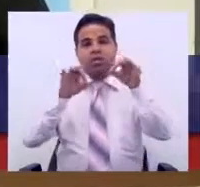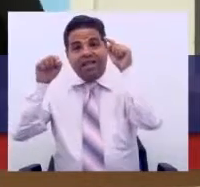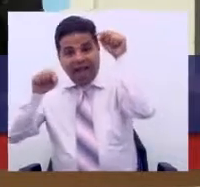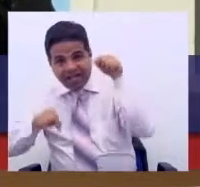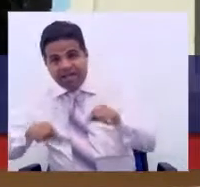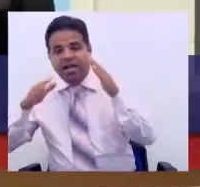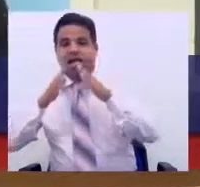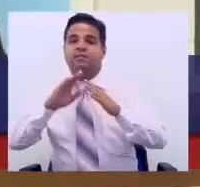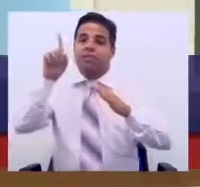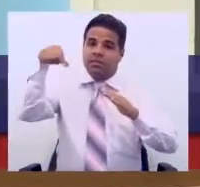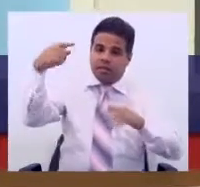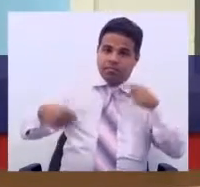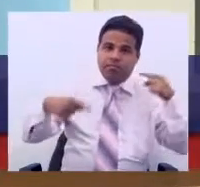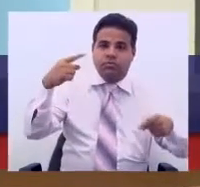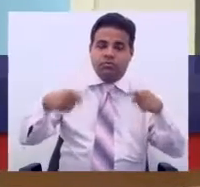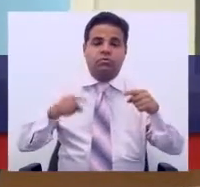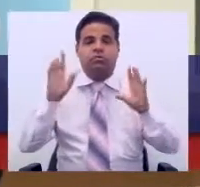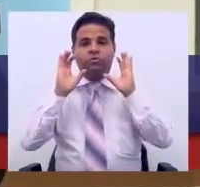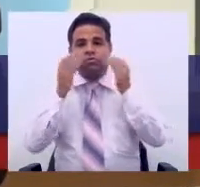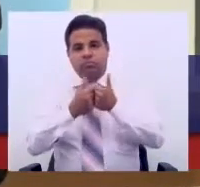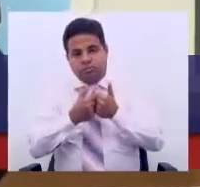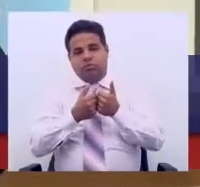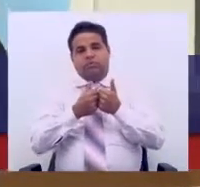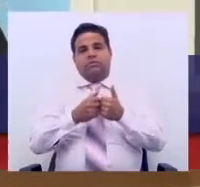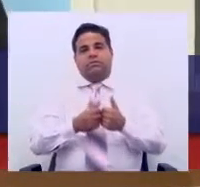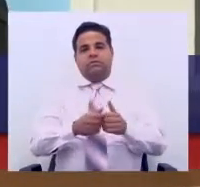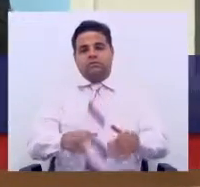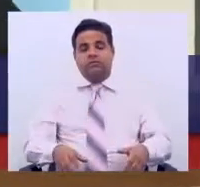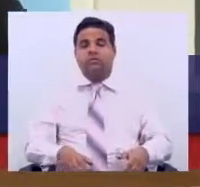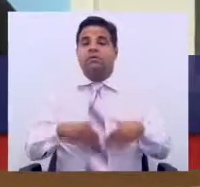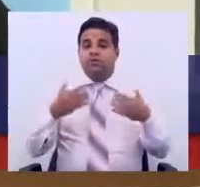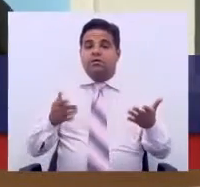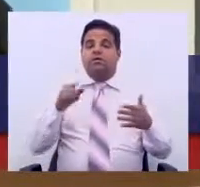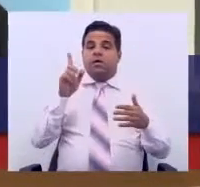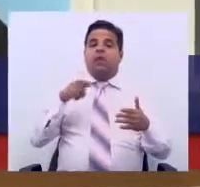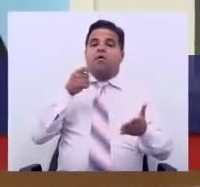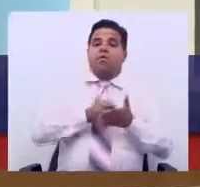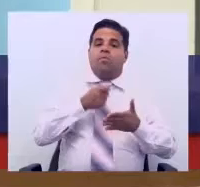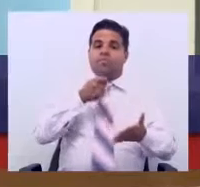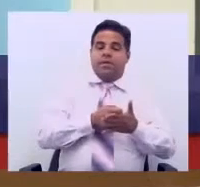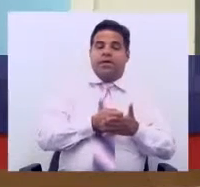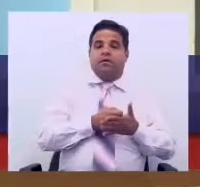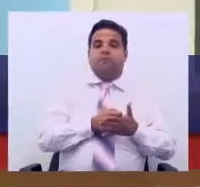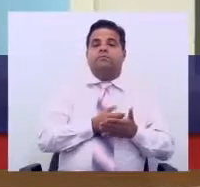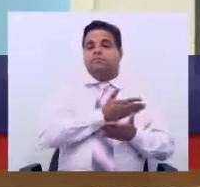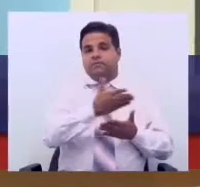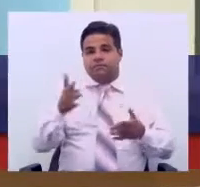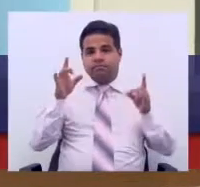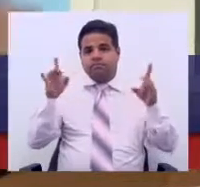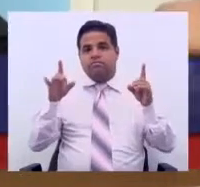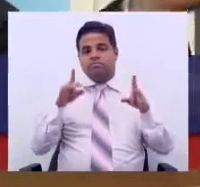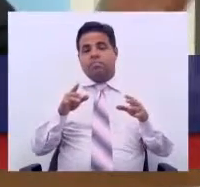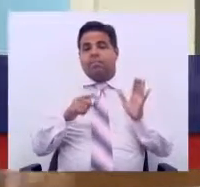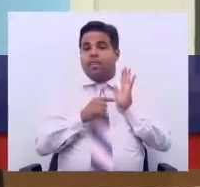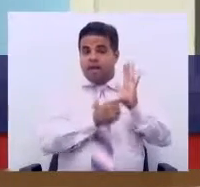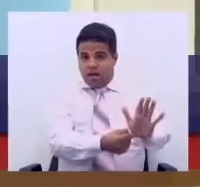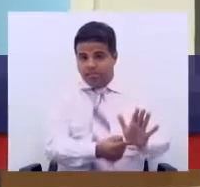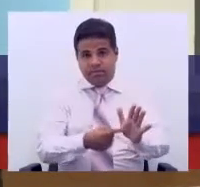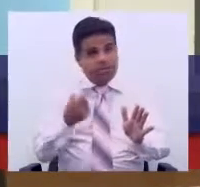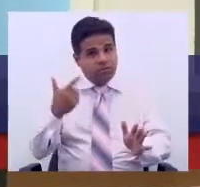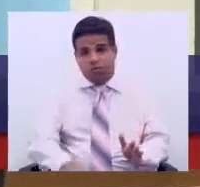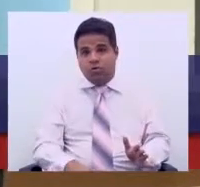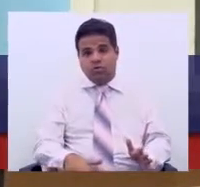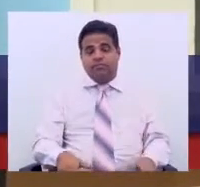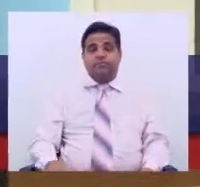para discutir nas comissões correspondentes. Isto vai obrigar Vossa Excelência a reapresentar o